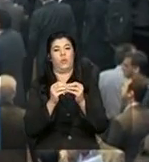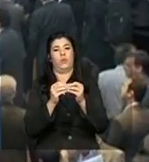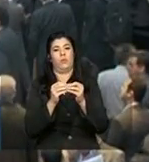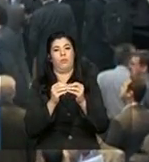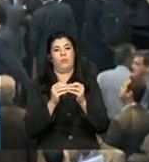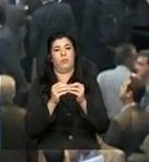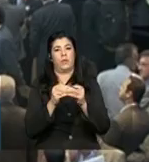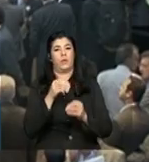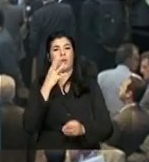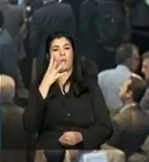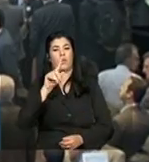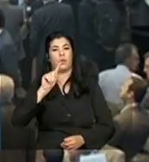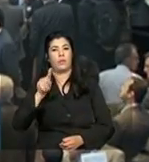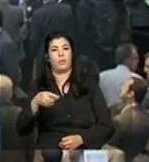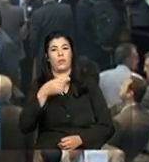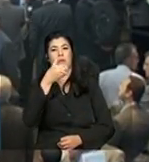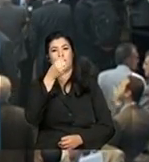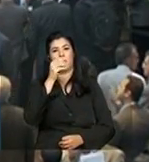que totalizam